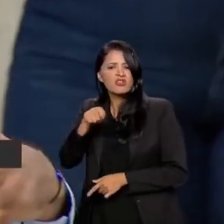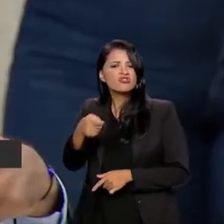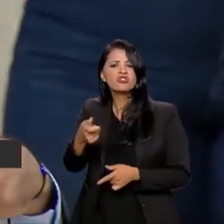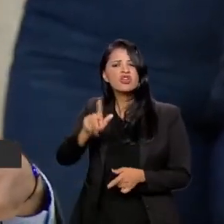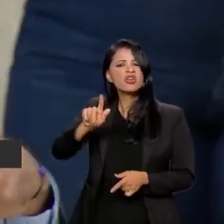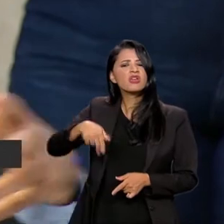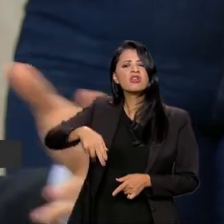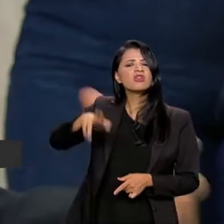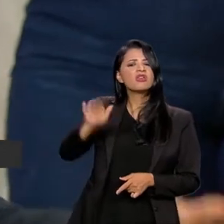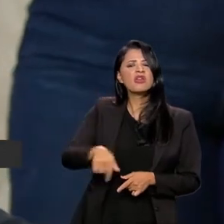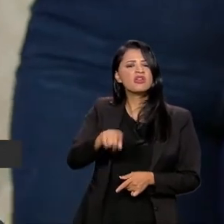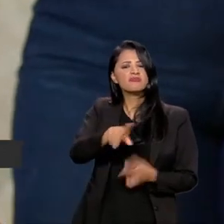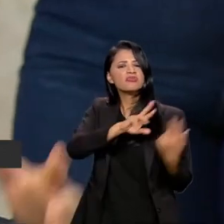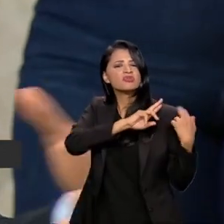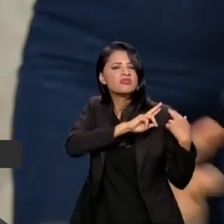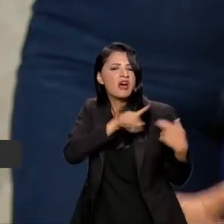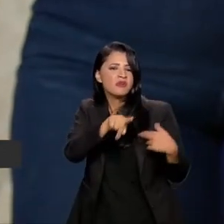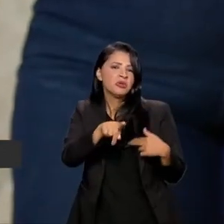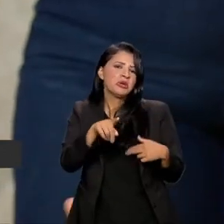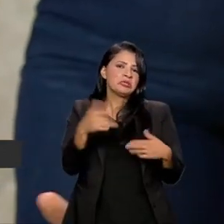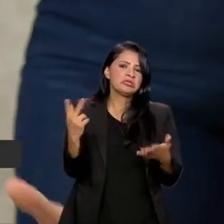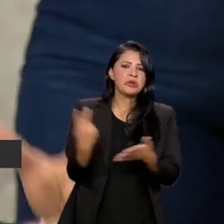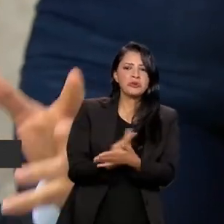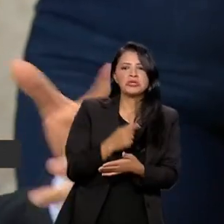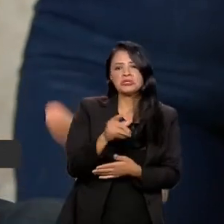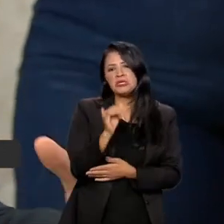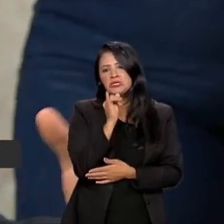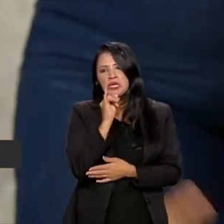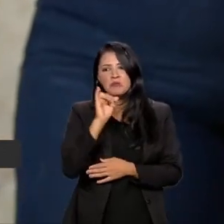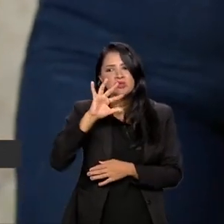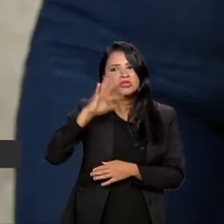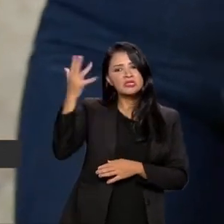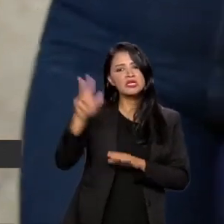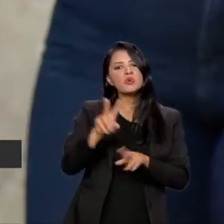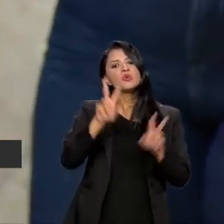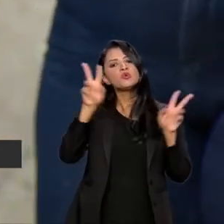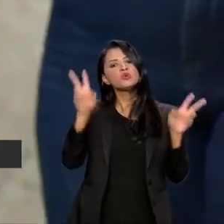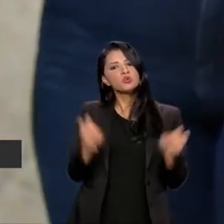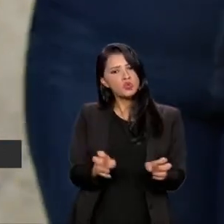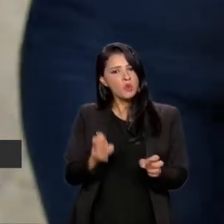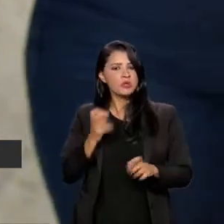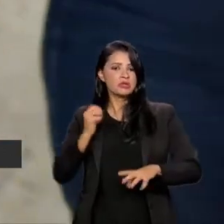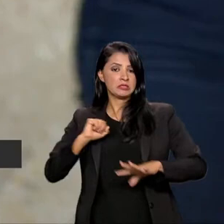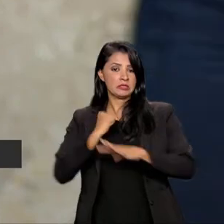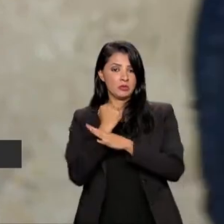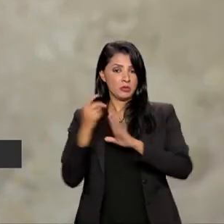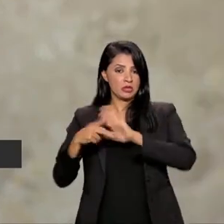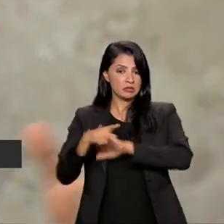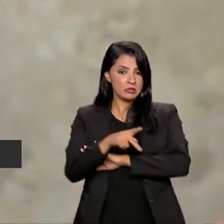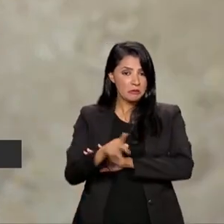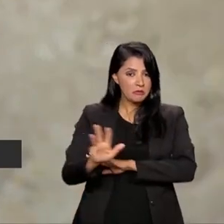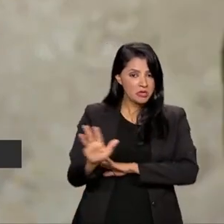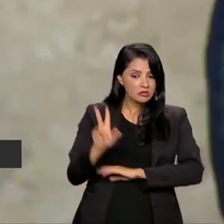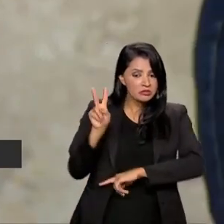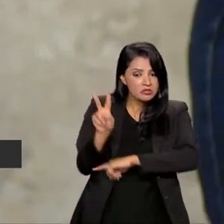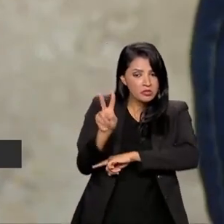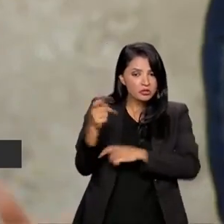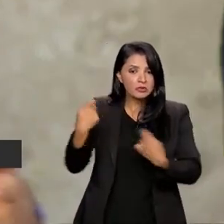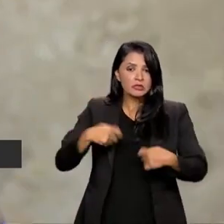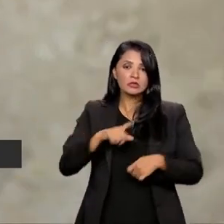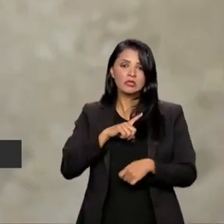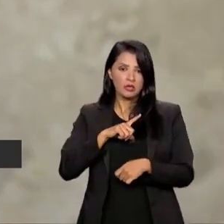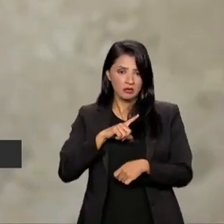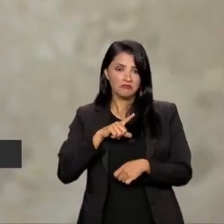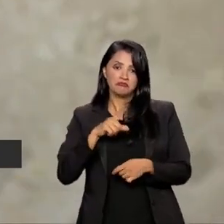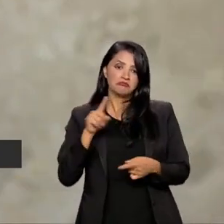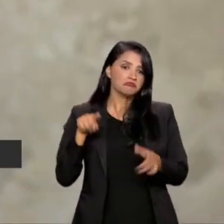Numa situação hipotética onde uma decisão sobre a segurança do presidente deve ser tomada, vai ser